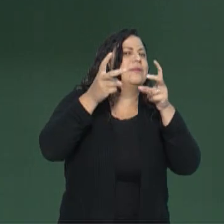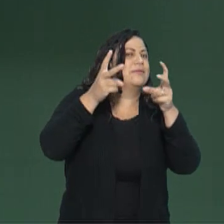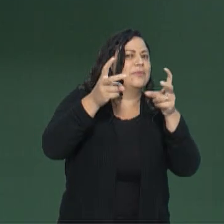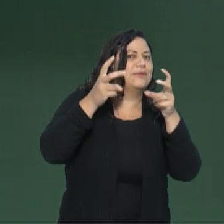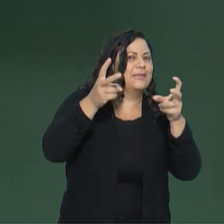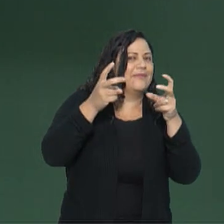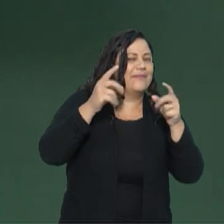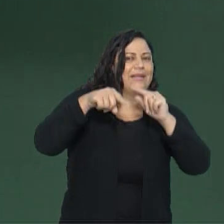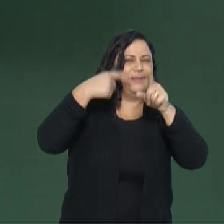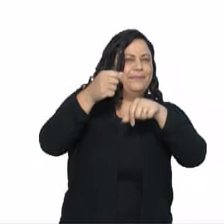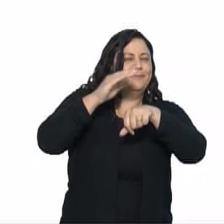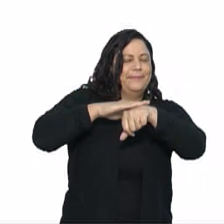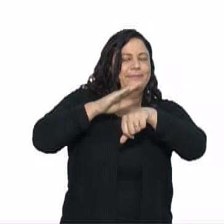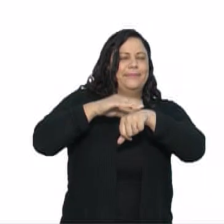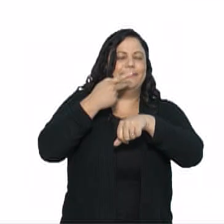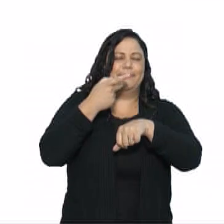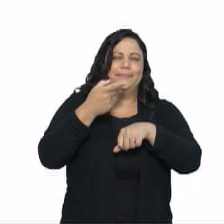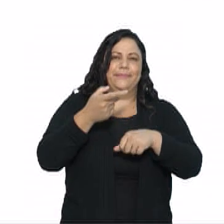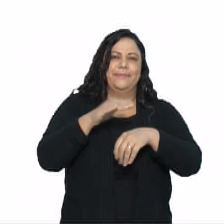a gente vai conversar sobre isso.